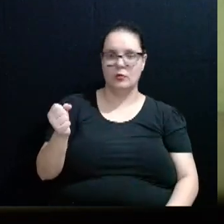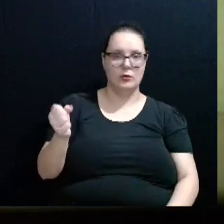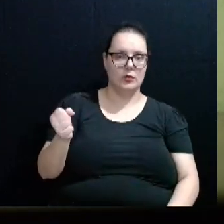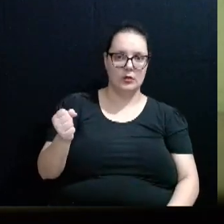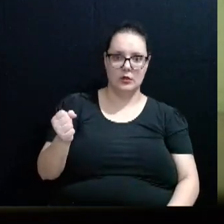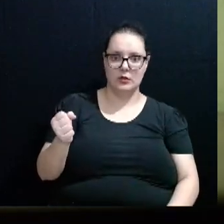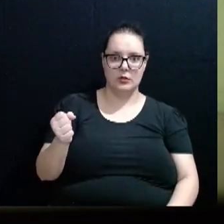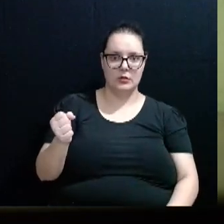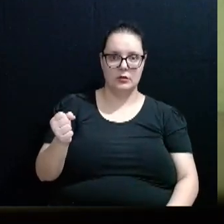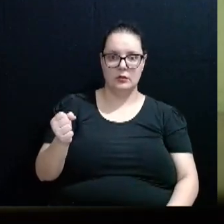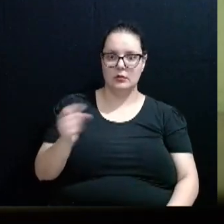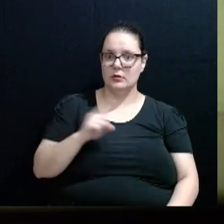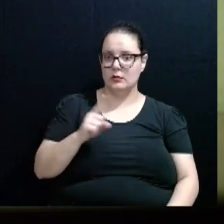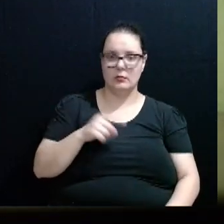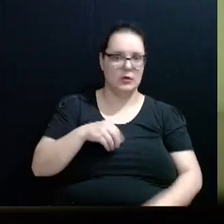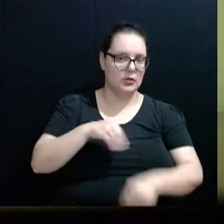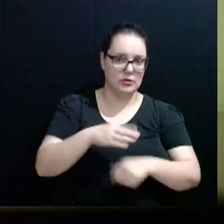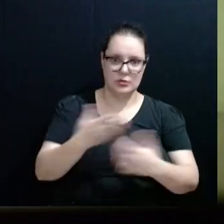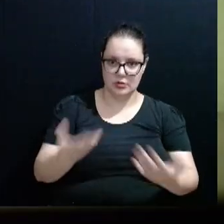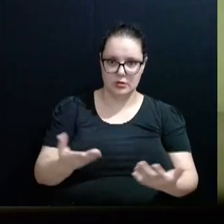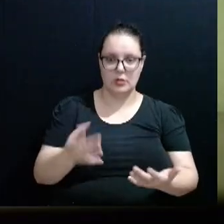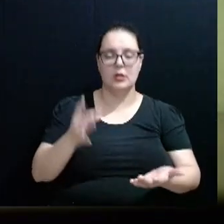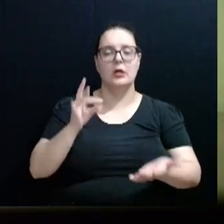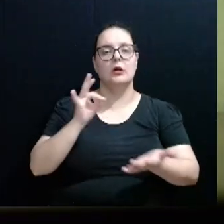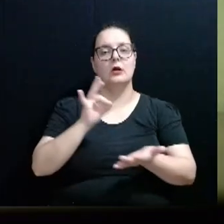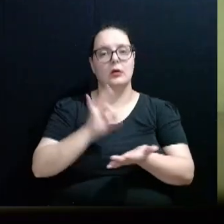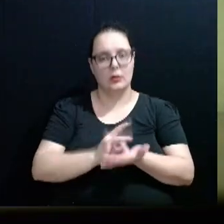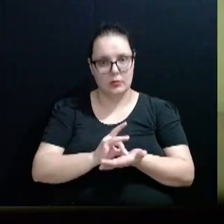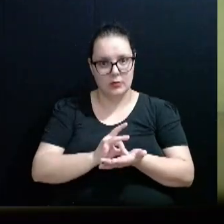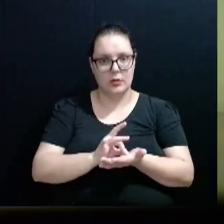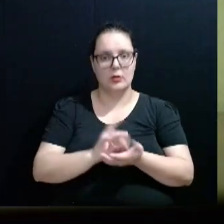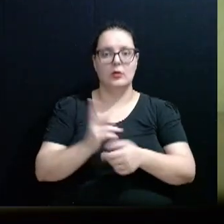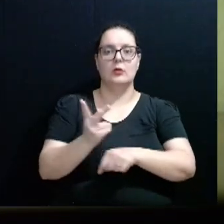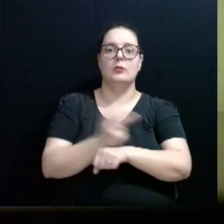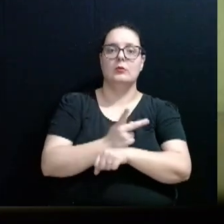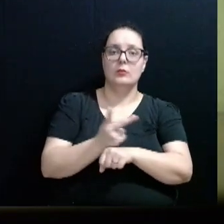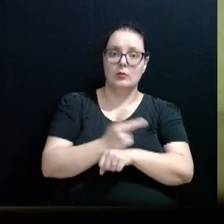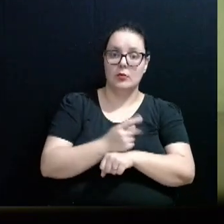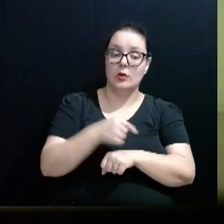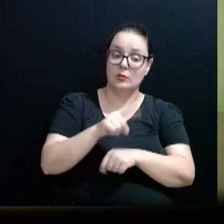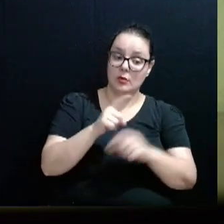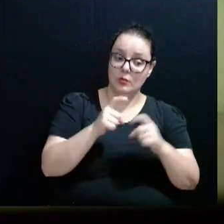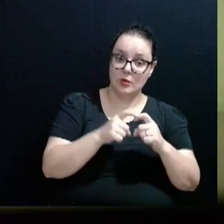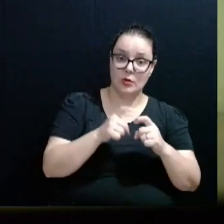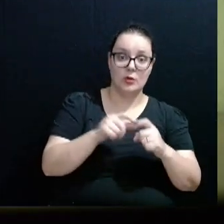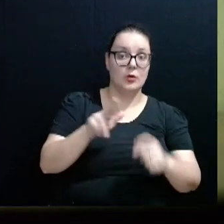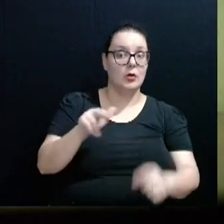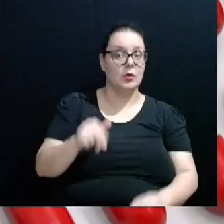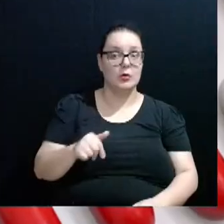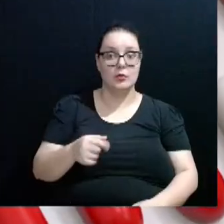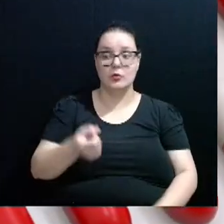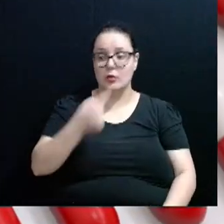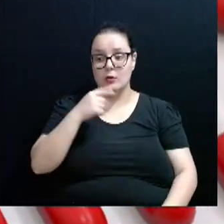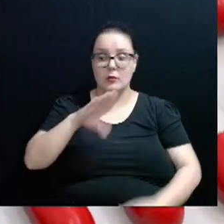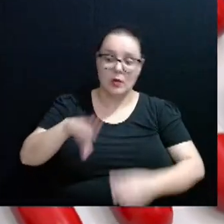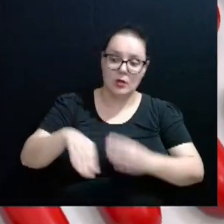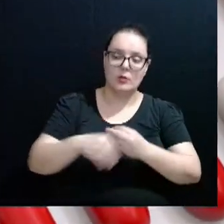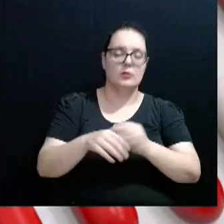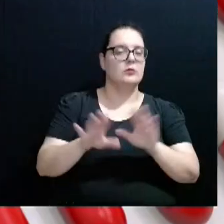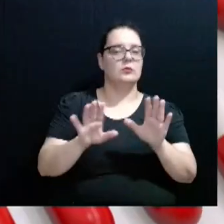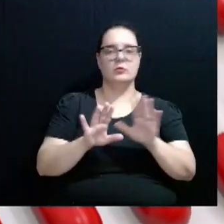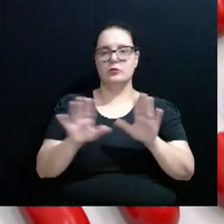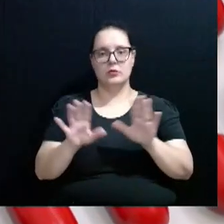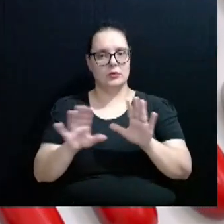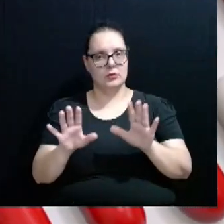contraindicado, né? Então, assim, realmente você tem que procurar atendimento médico e nunca tomar nada sem esse